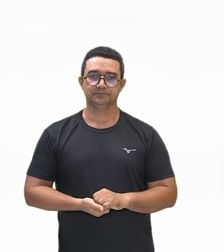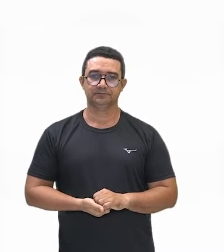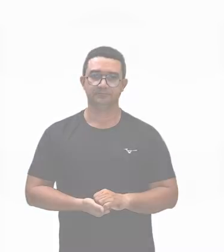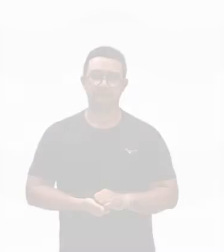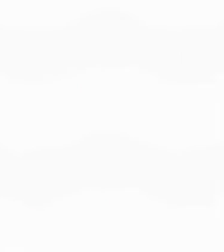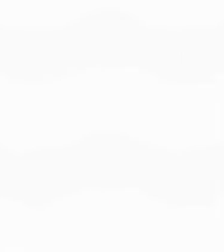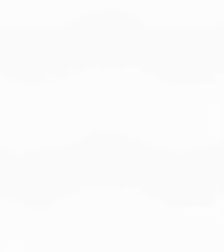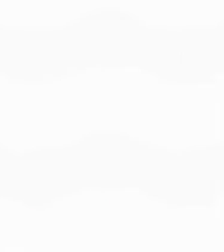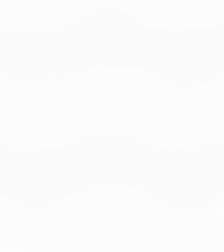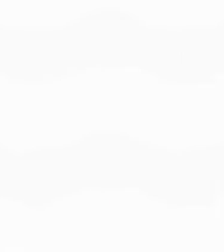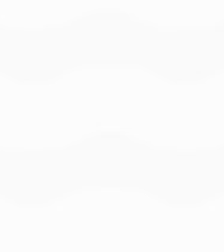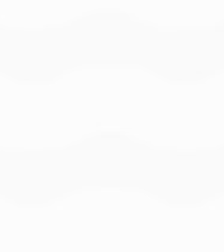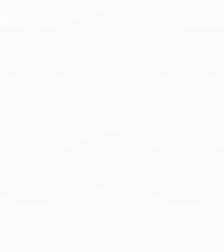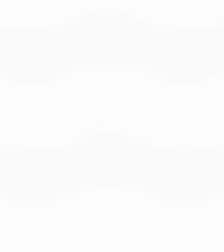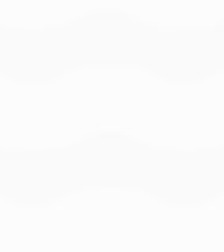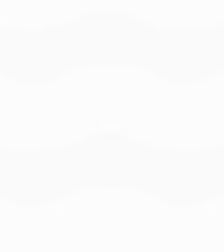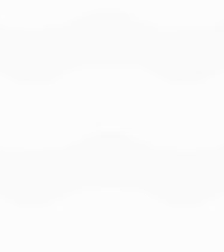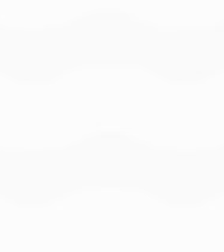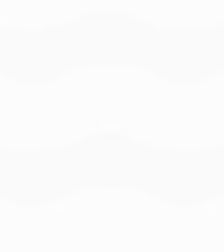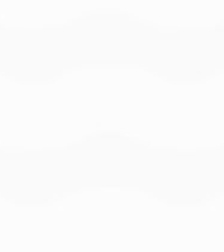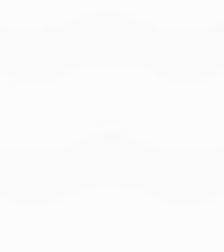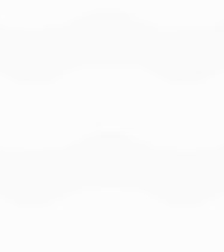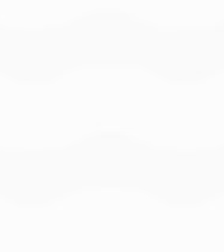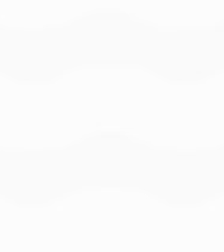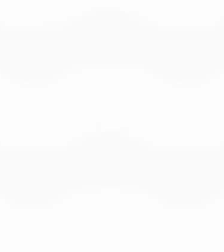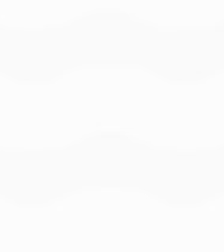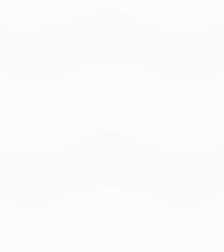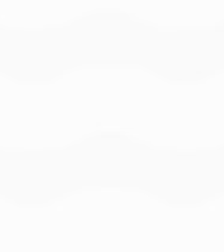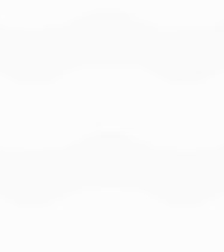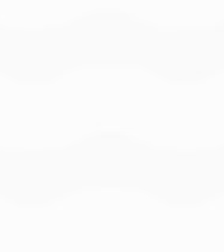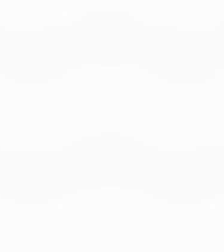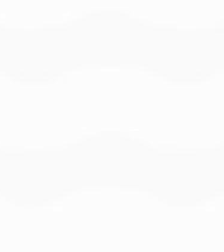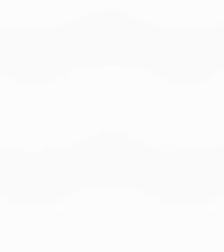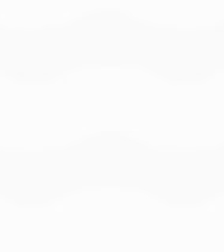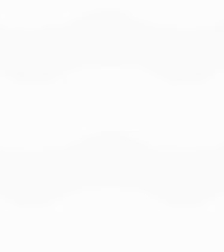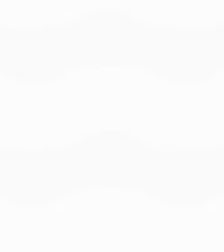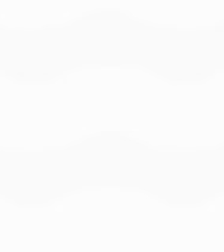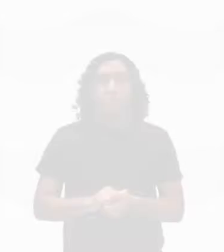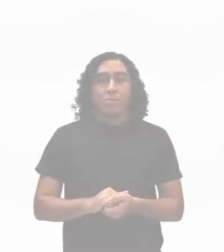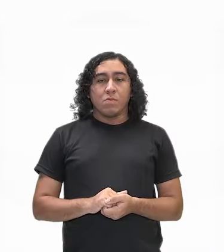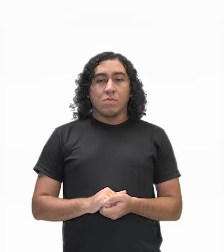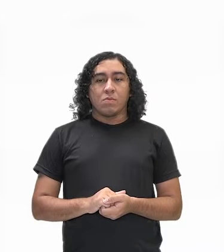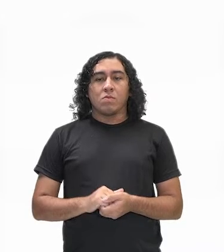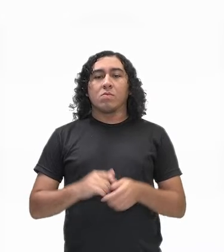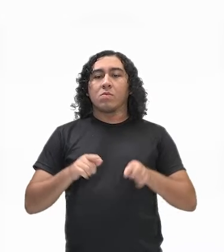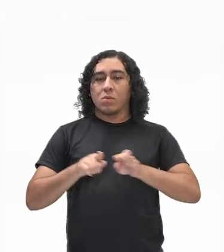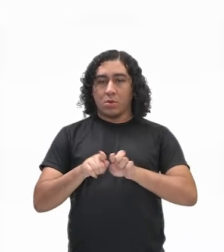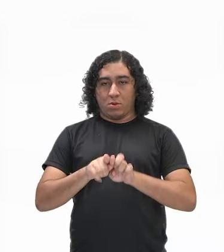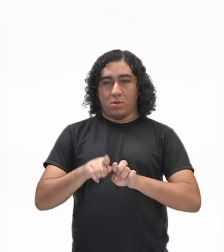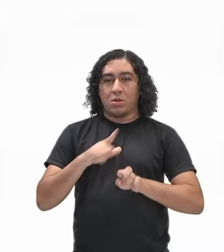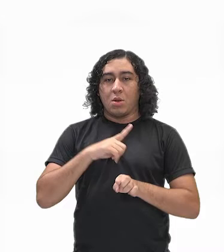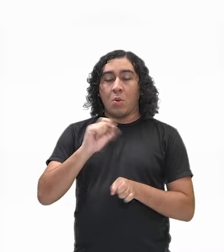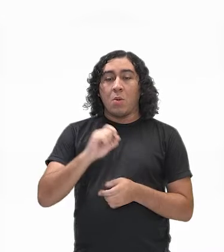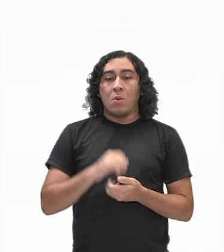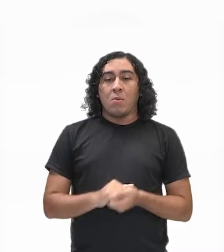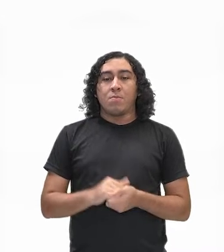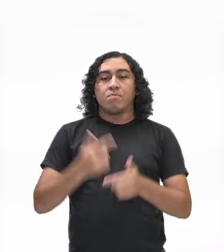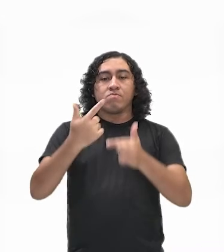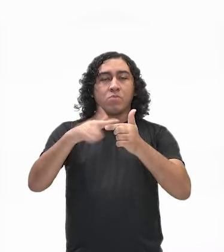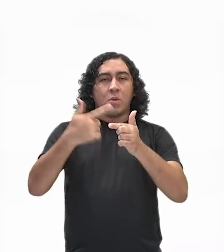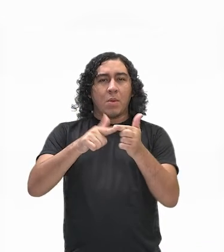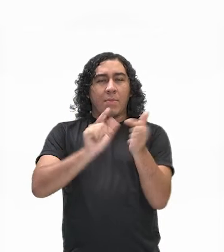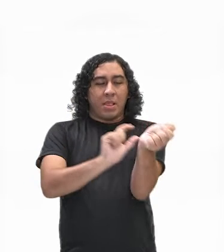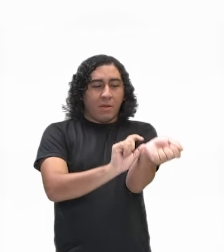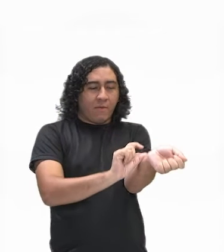quando ocorrem nas veias, né, profundamente nas veias dentro do corpo. Então, ele não ocorre dentro do pulmão, mas ele pode ocorrer em alguma parte